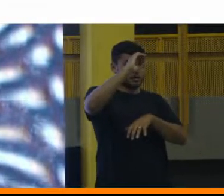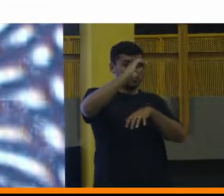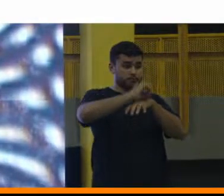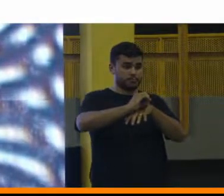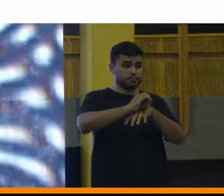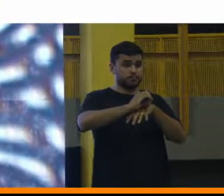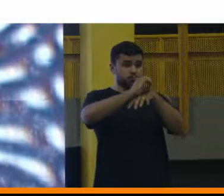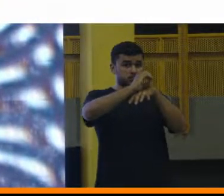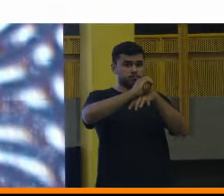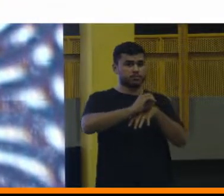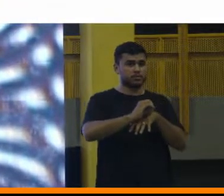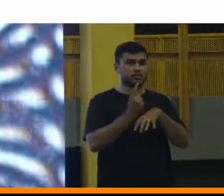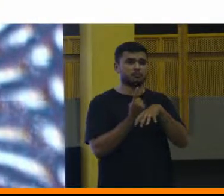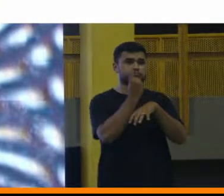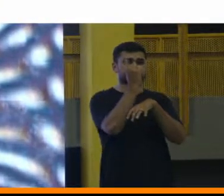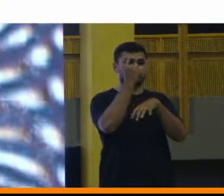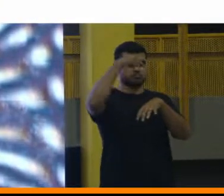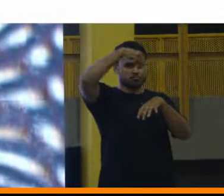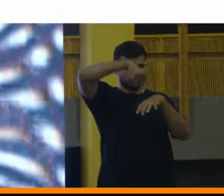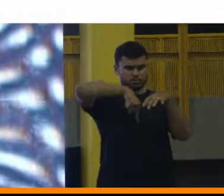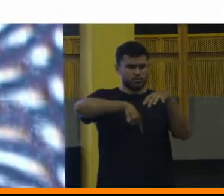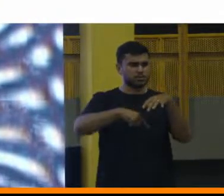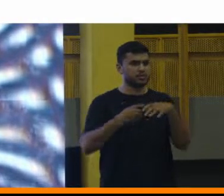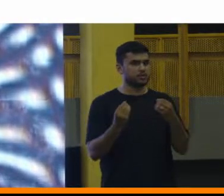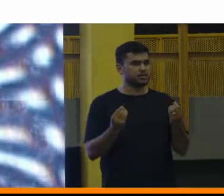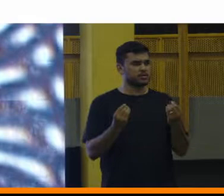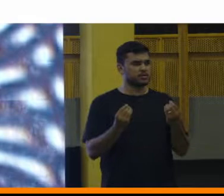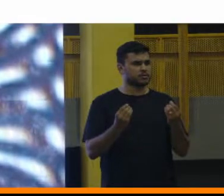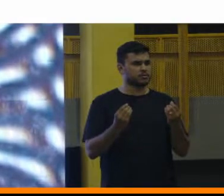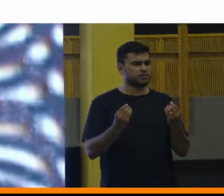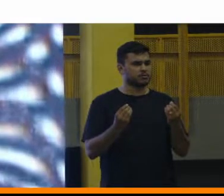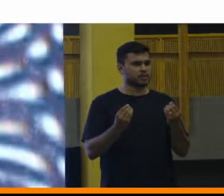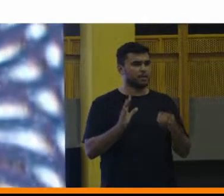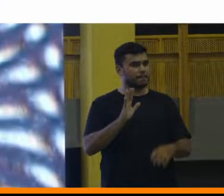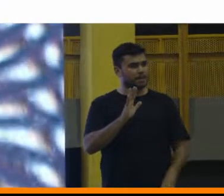Professor, nunca entendi a diferença entre direção e sentido.